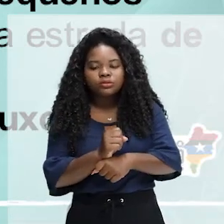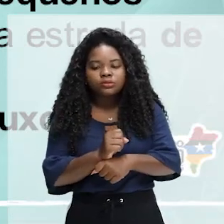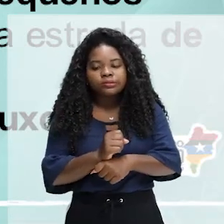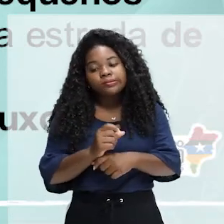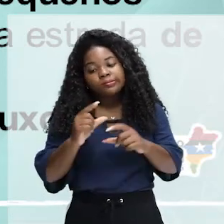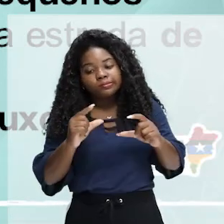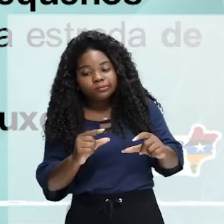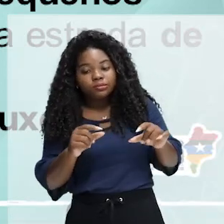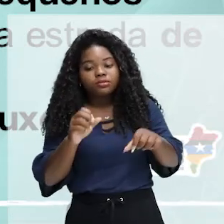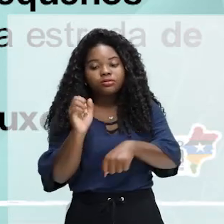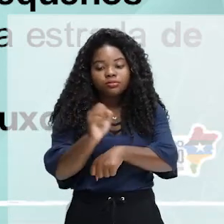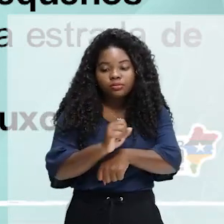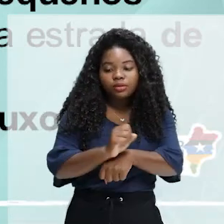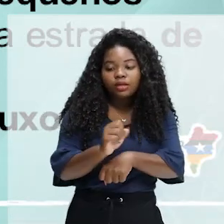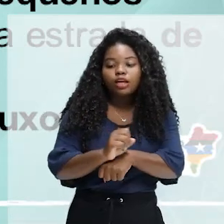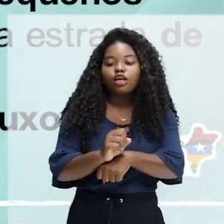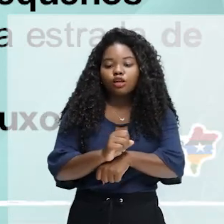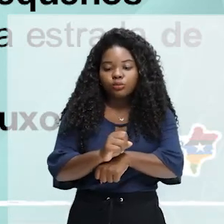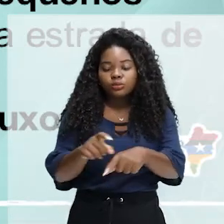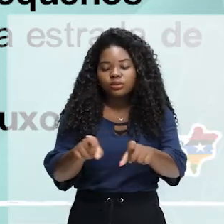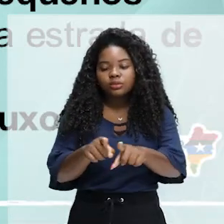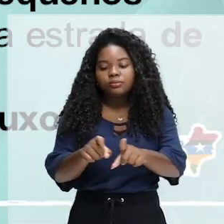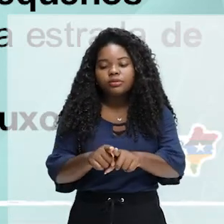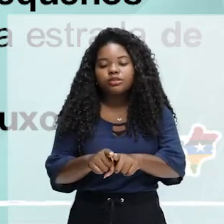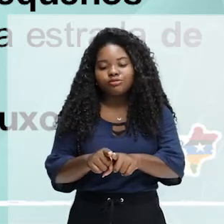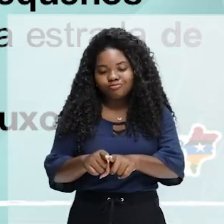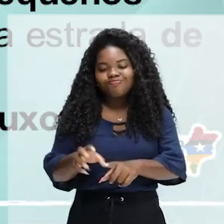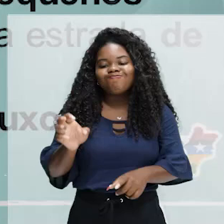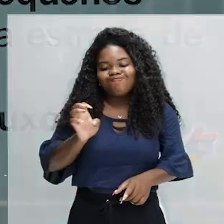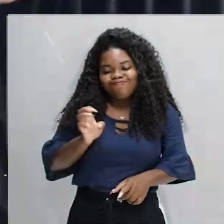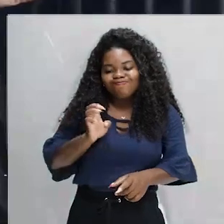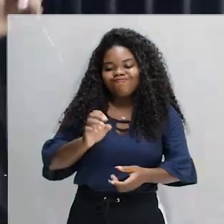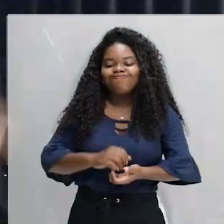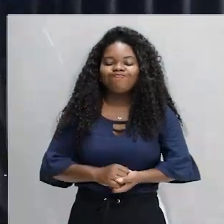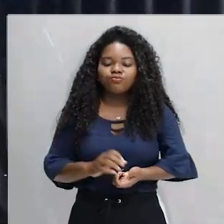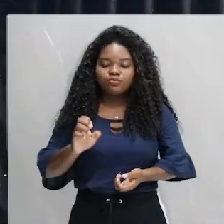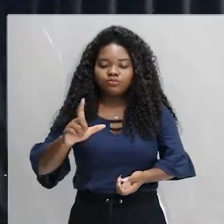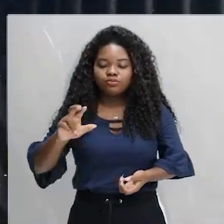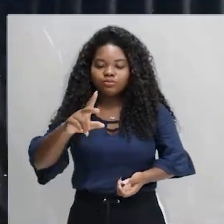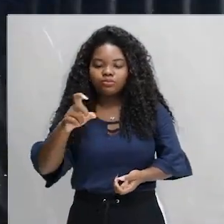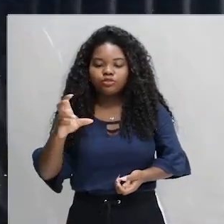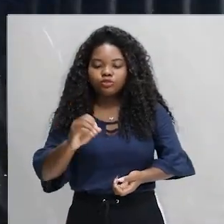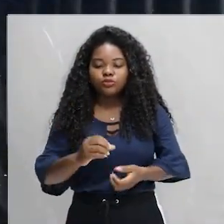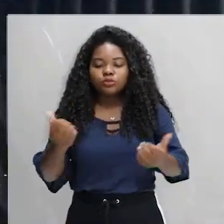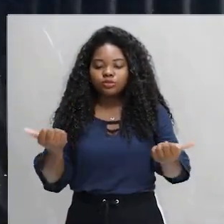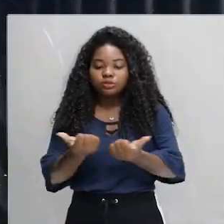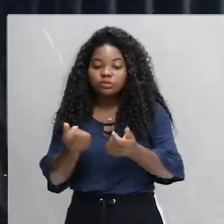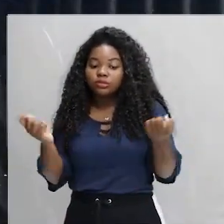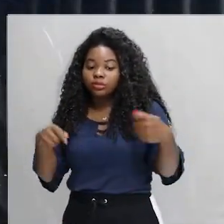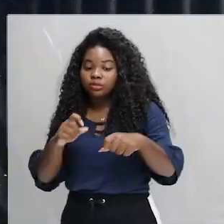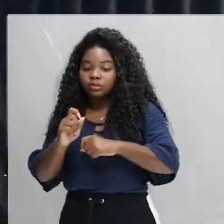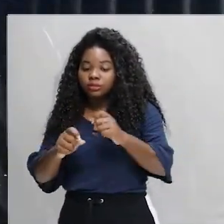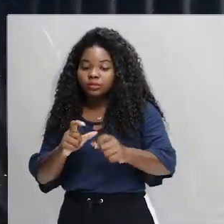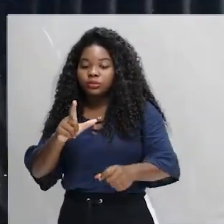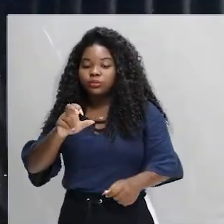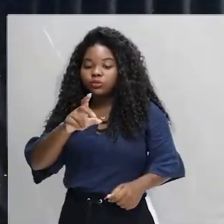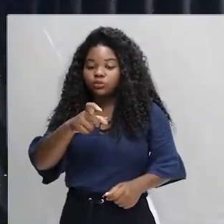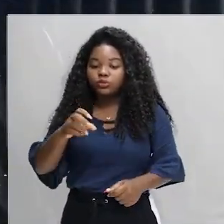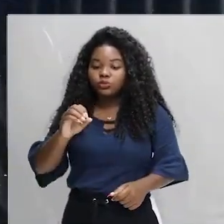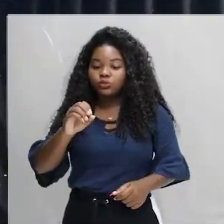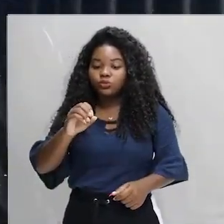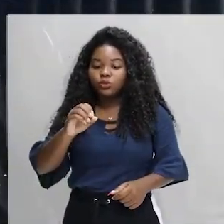carros altos de luxo. Quando você fala de luxo, você pode substituir por